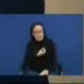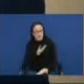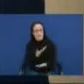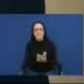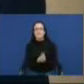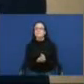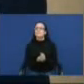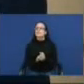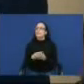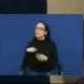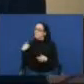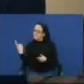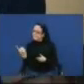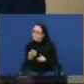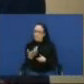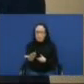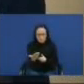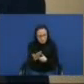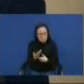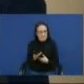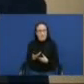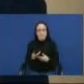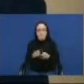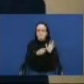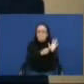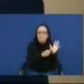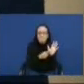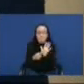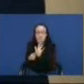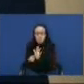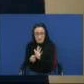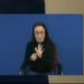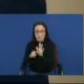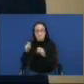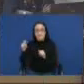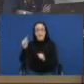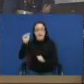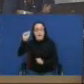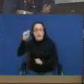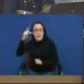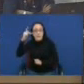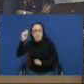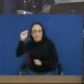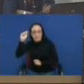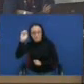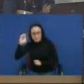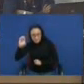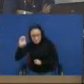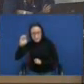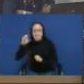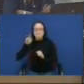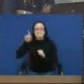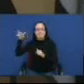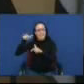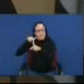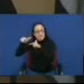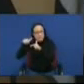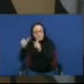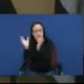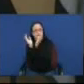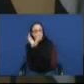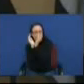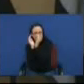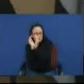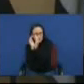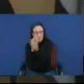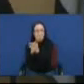para que nós pudéssemos estar vindo aqui divulgar o trabalho que nós temos realizado na APAE. Há alguns anos, a equipe de prevenção de lá da